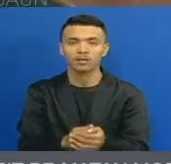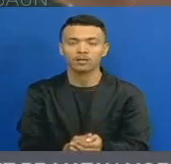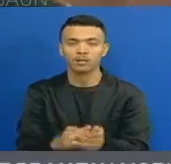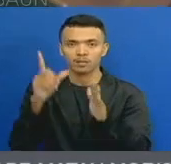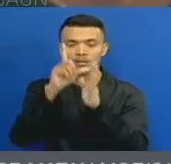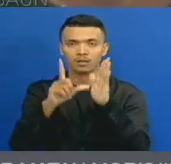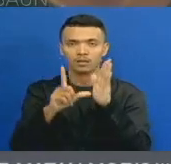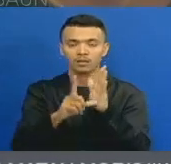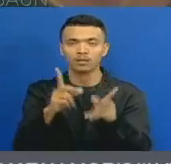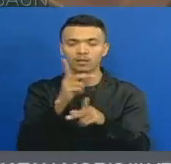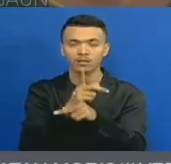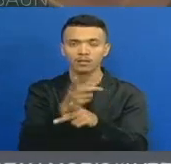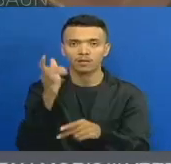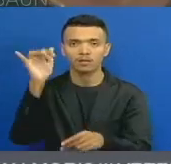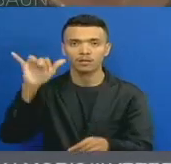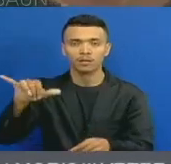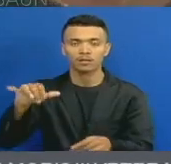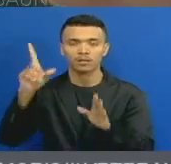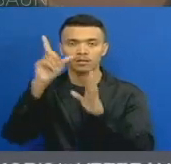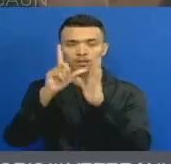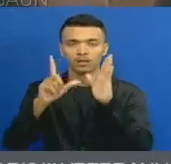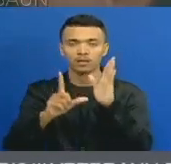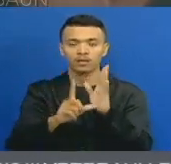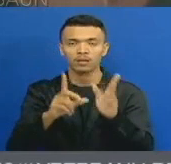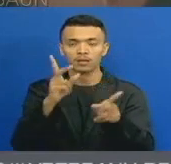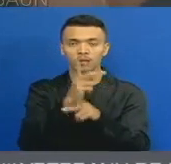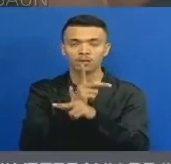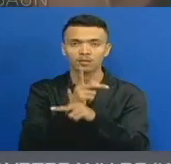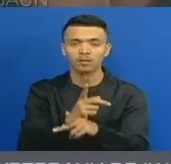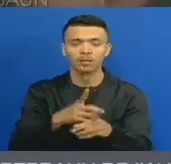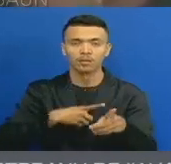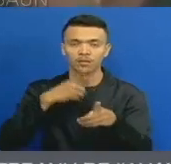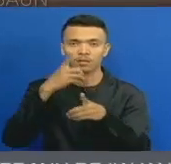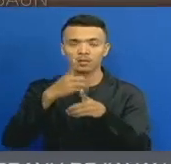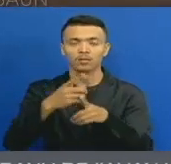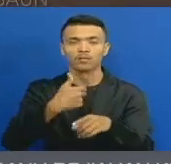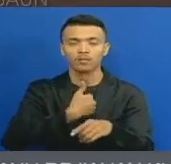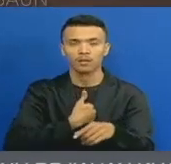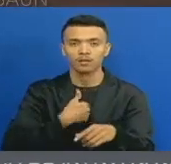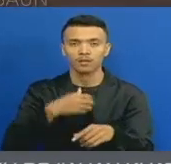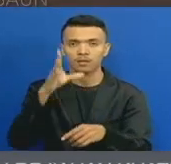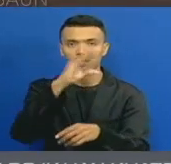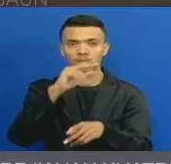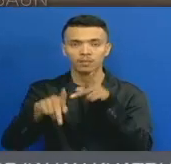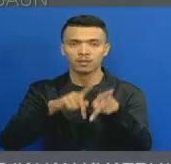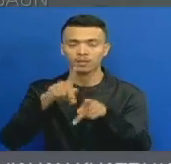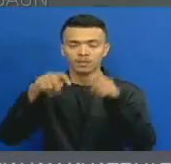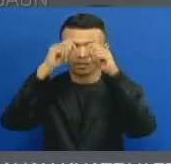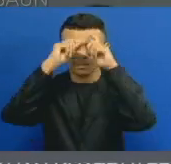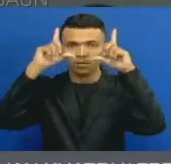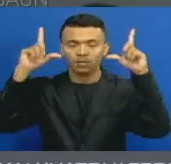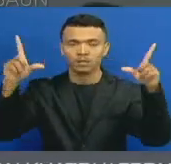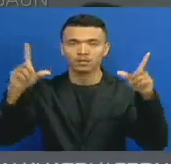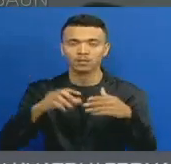de se protege. Neve lei de assegura direito de autor, no direito de Ema Timoruango tudo.